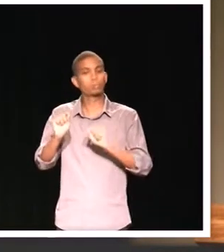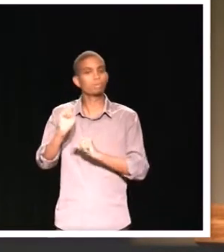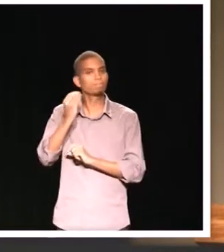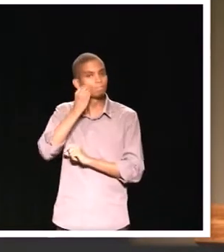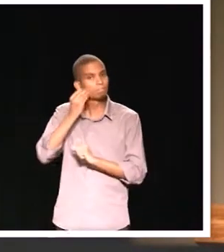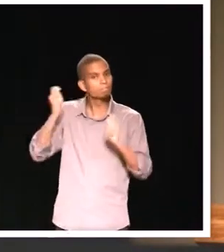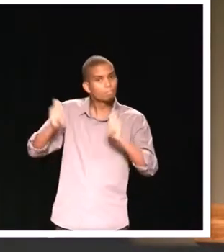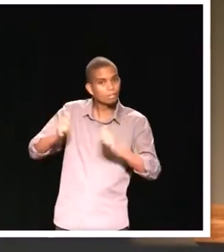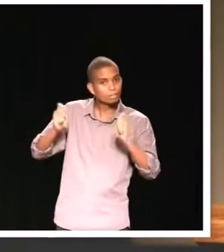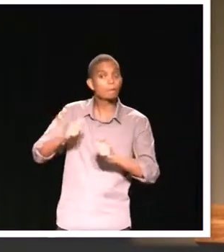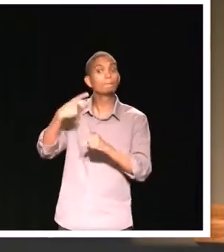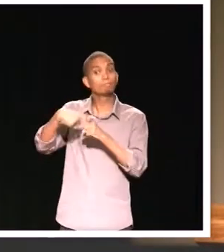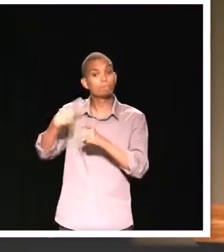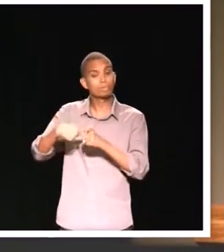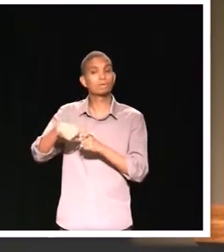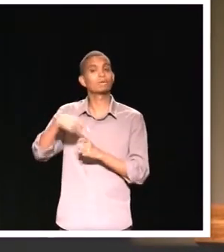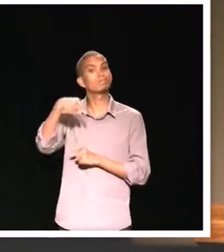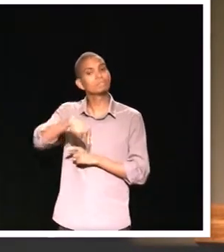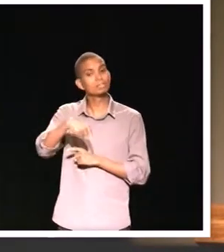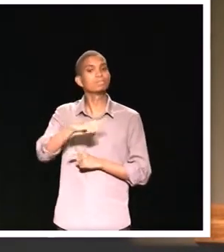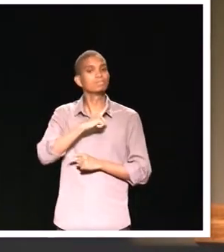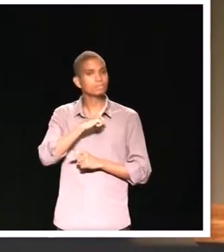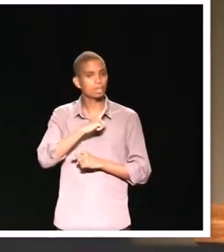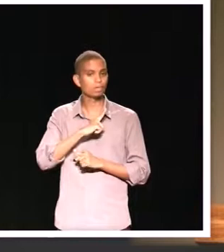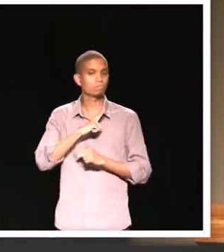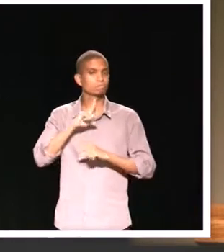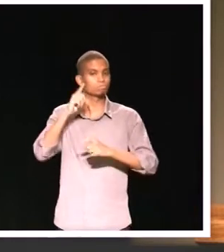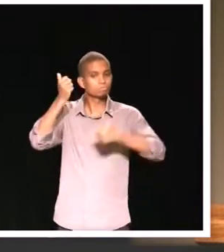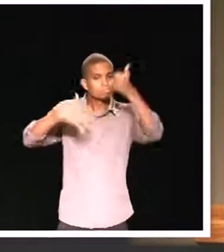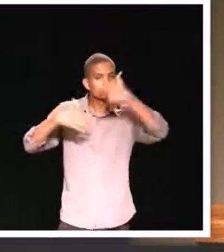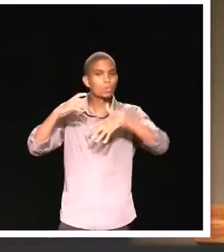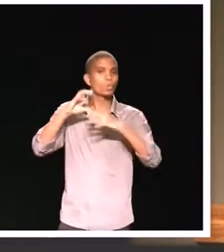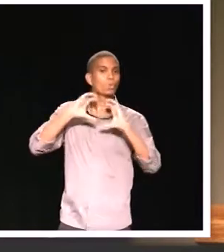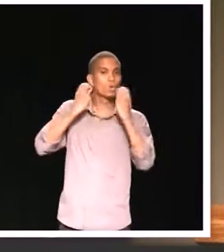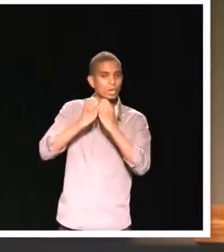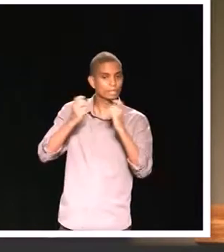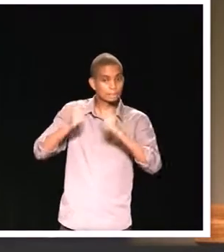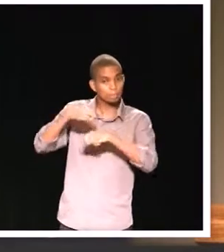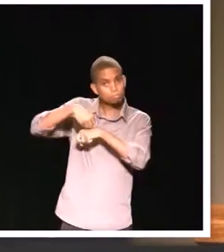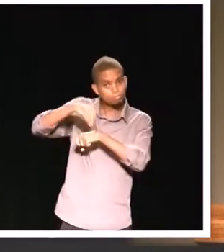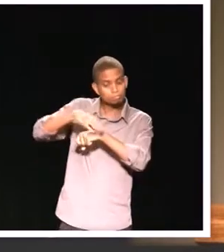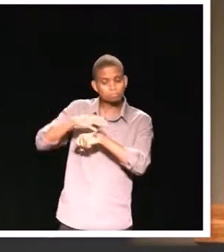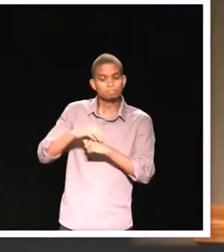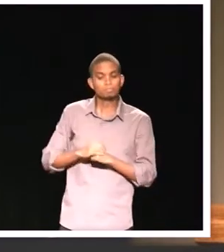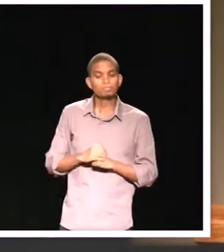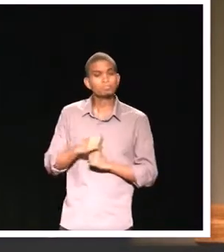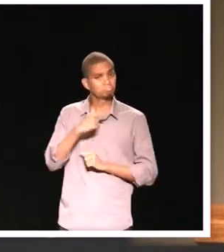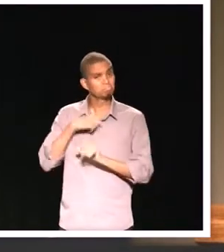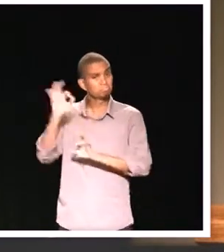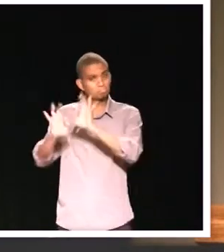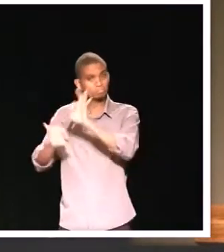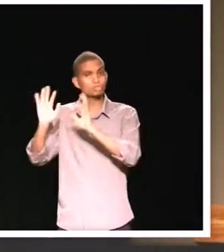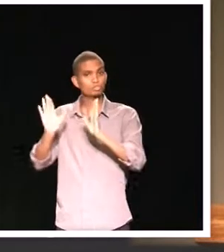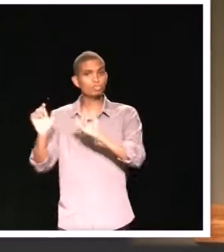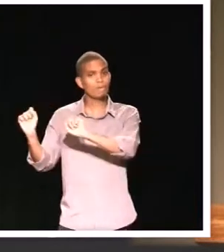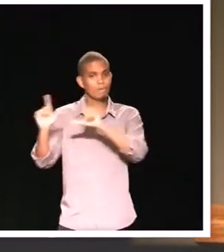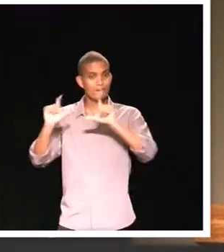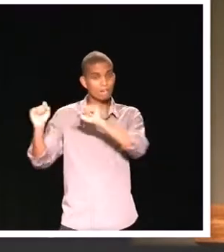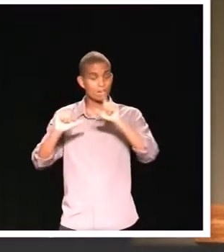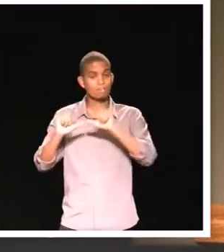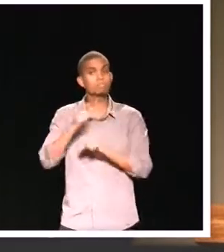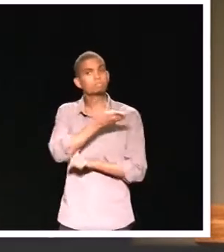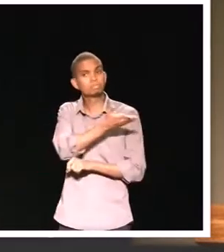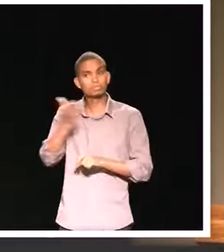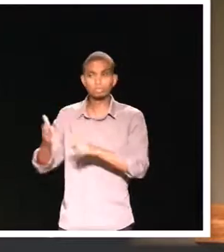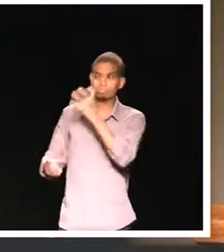por estar às alturas dessa circunstância. Eu preparei uma apresentação que, como vocês